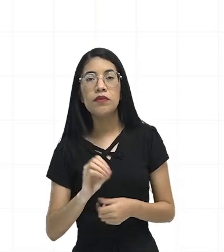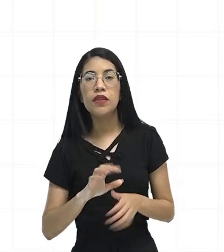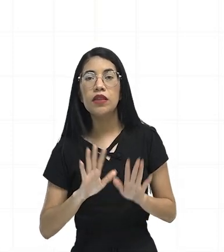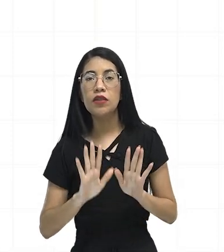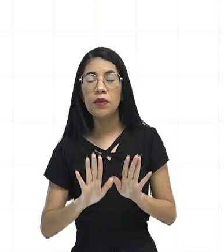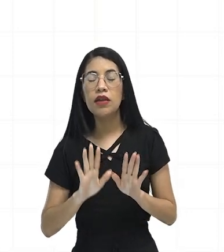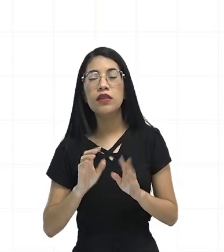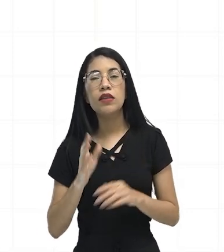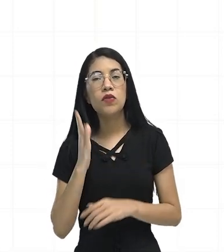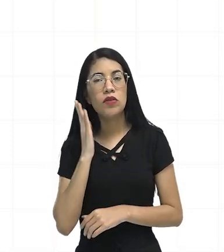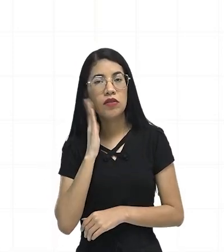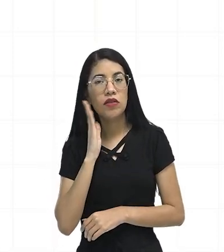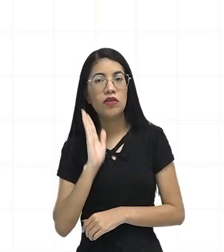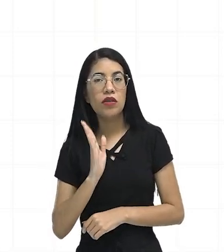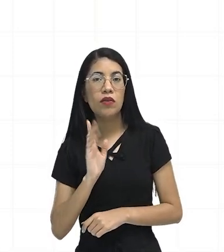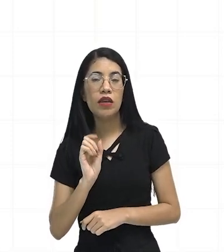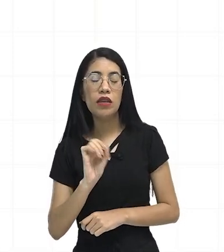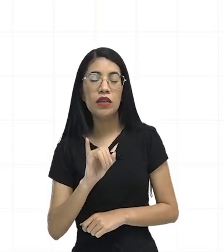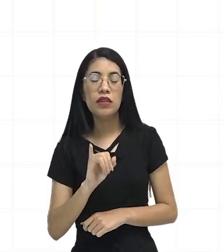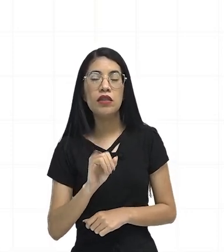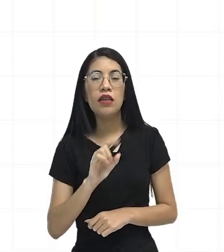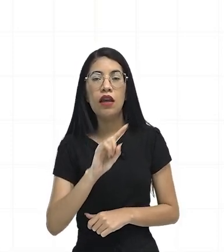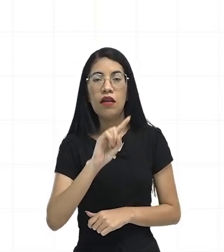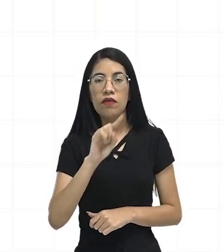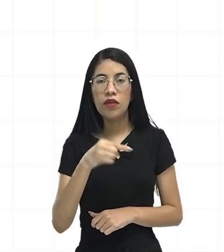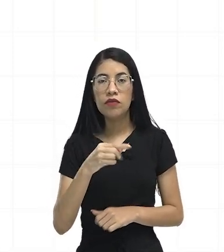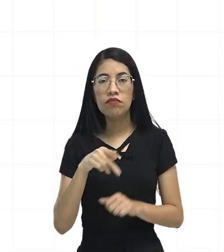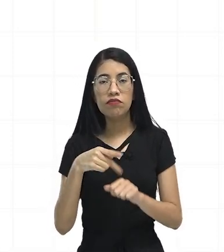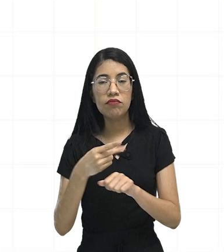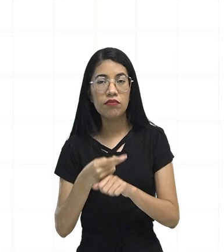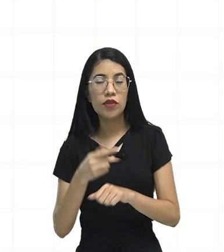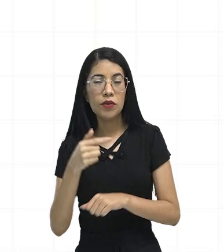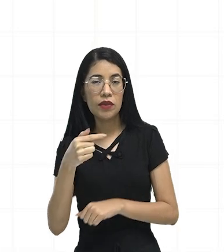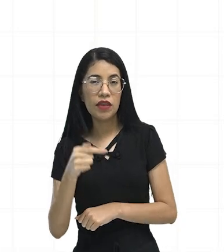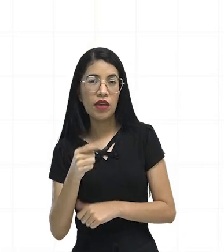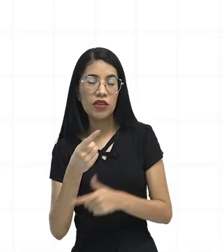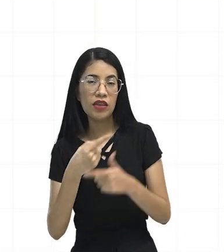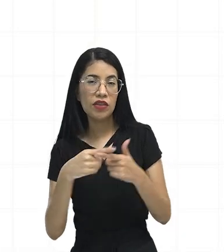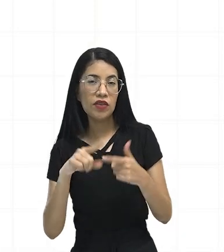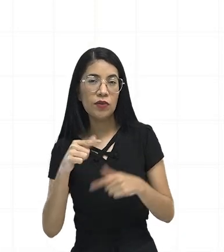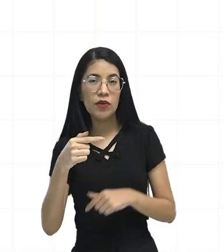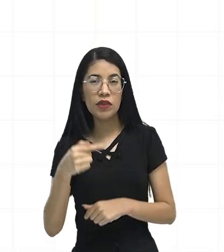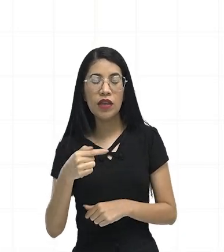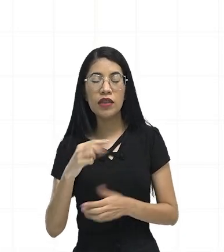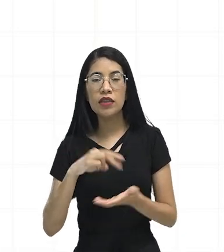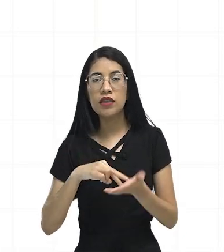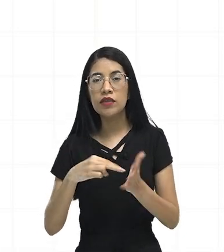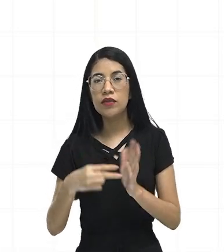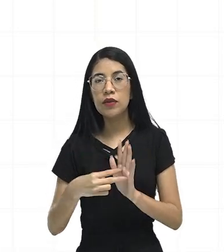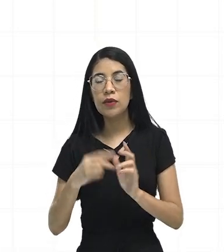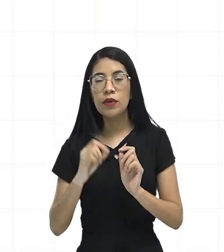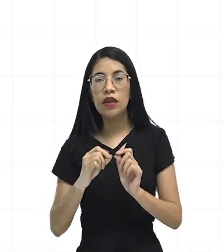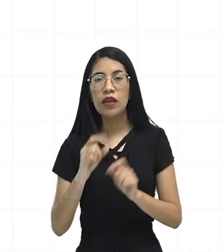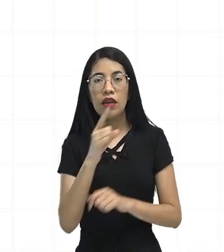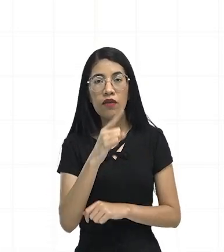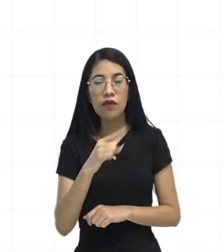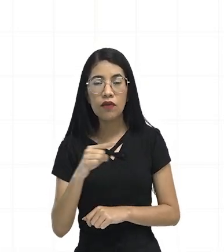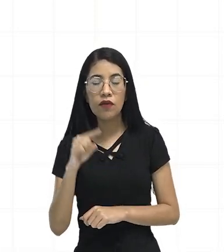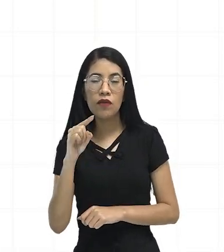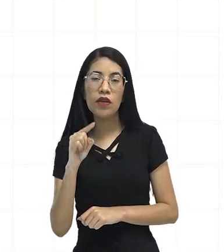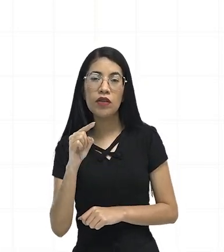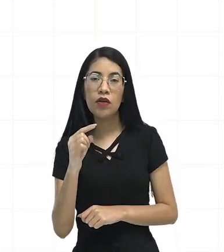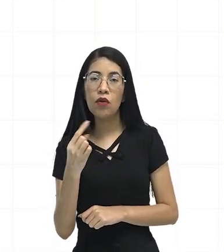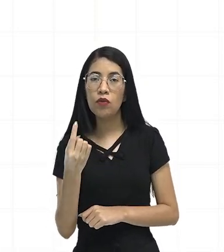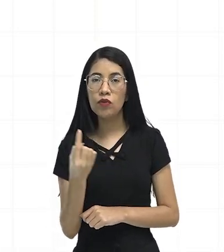sei que a vírgula está depois do 7 e a divisão é por 10, eu vou deslocar essa vírgula